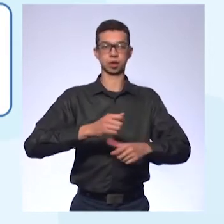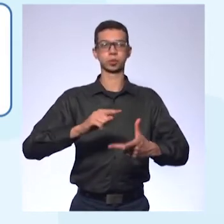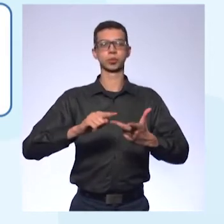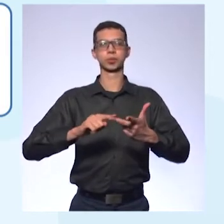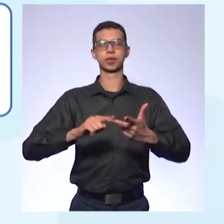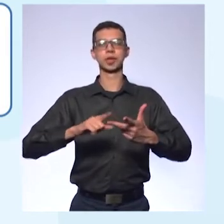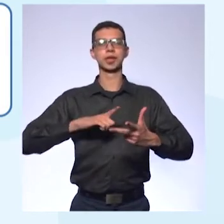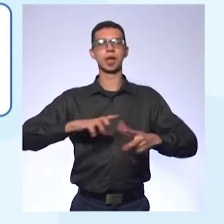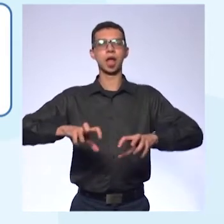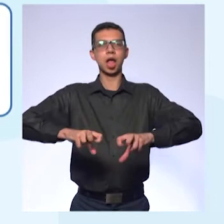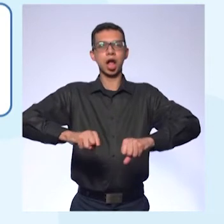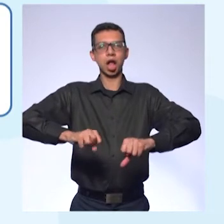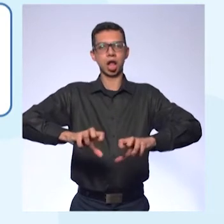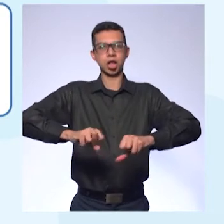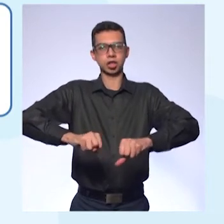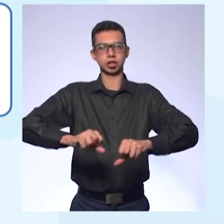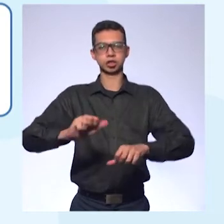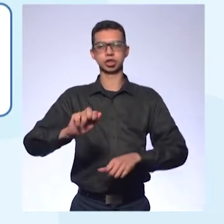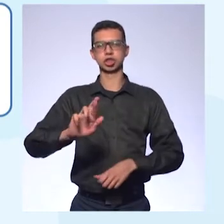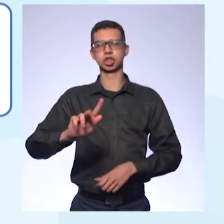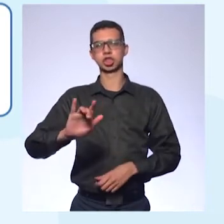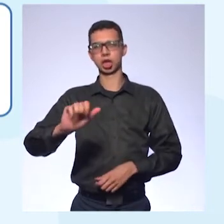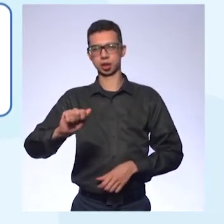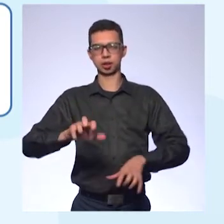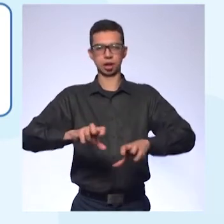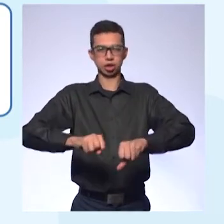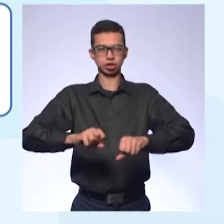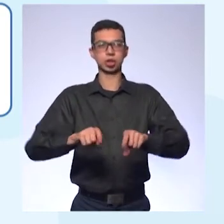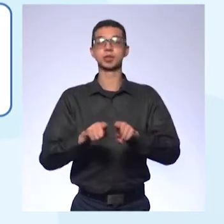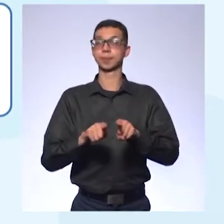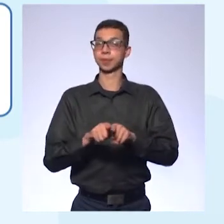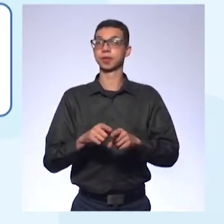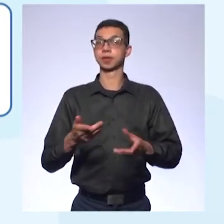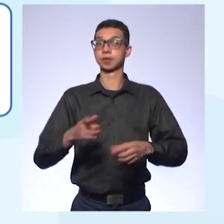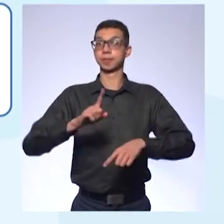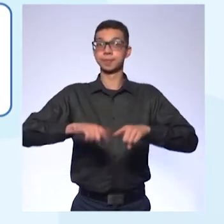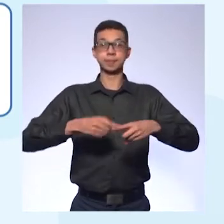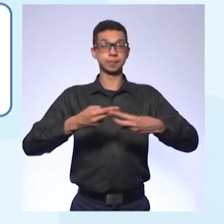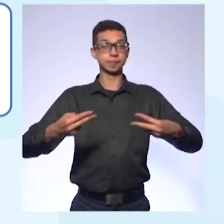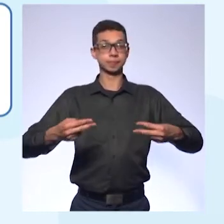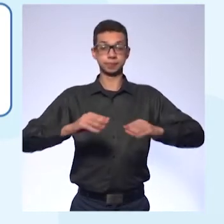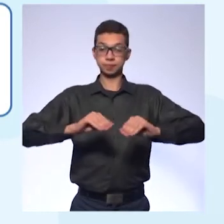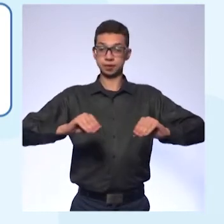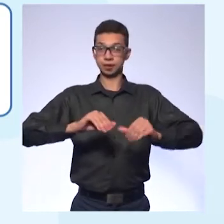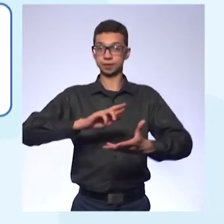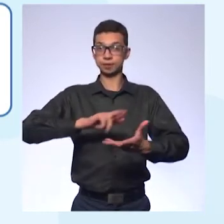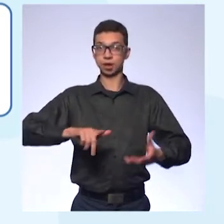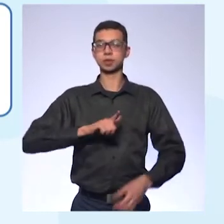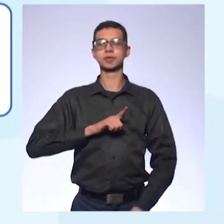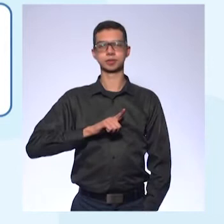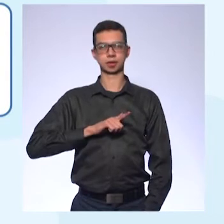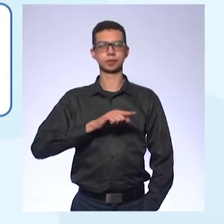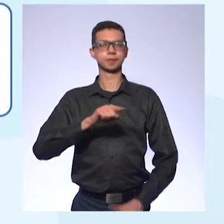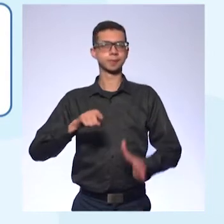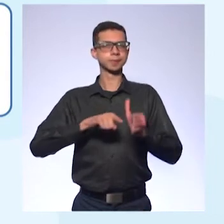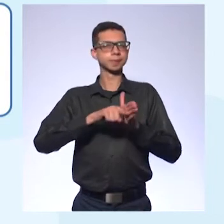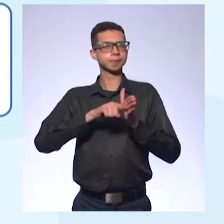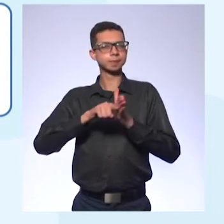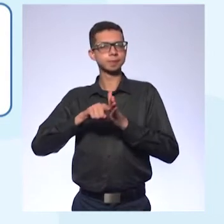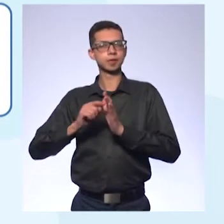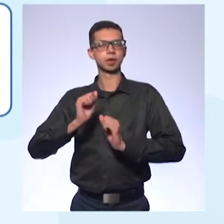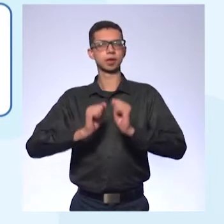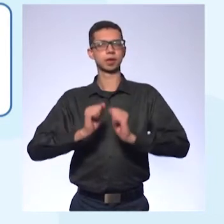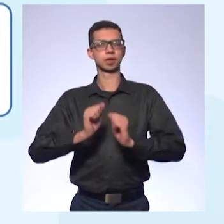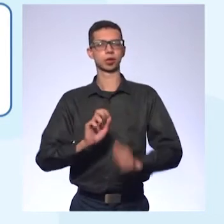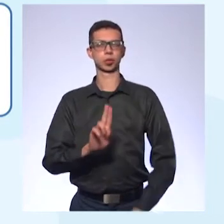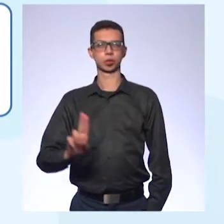aprofundada, vão aparecer outros minerais aí aplicados a uma série de outras aplicabilidades dentro da indústria.